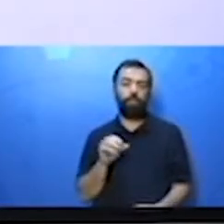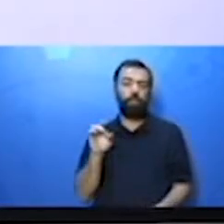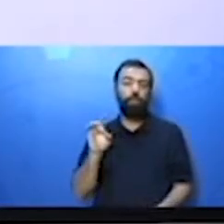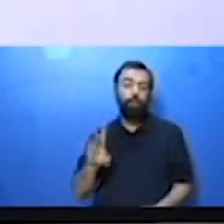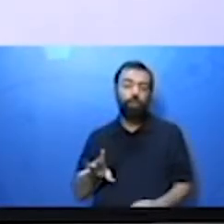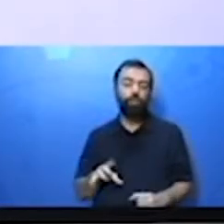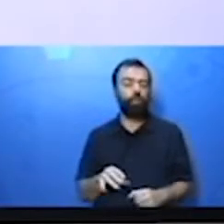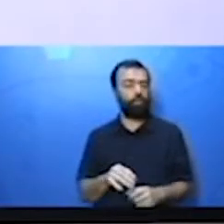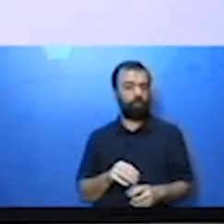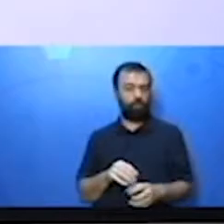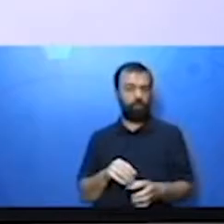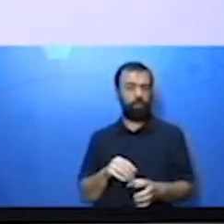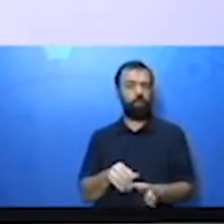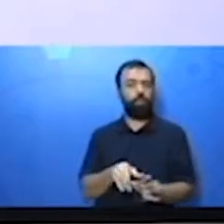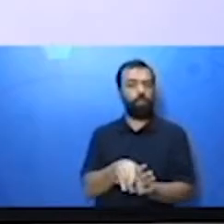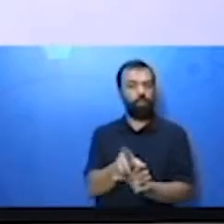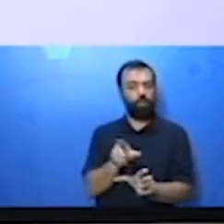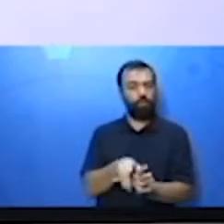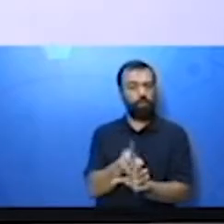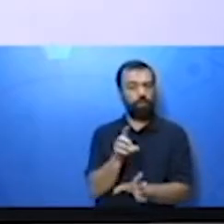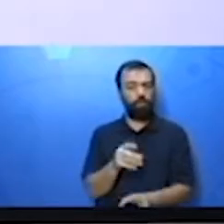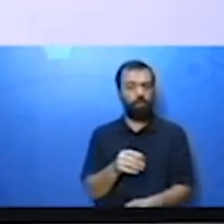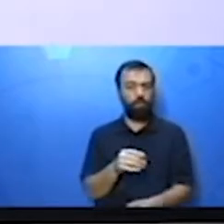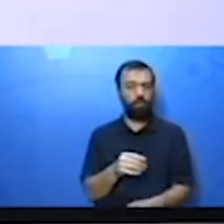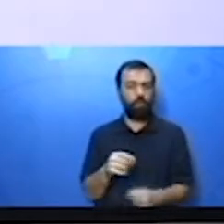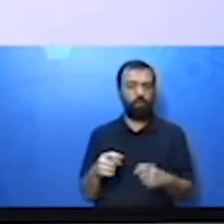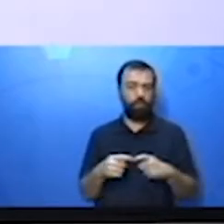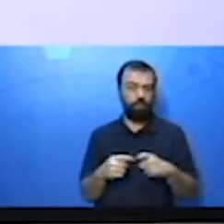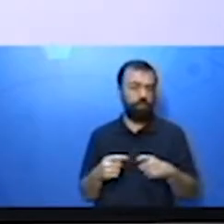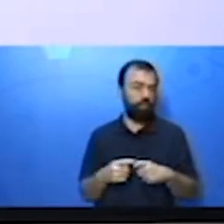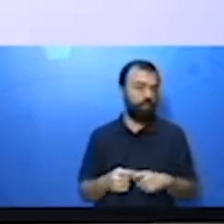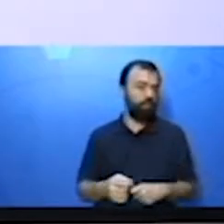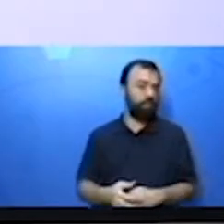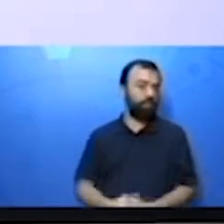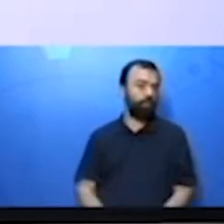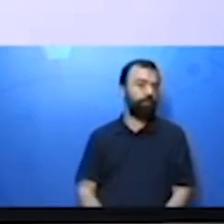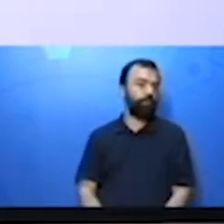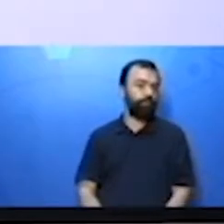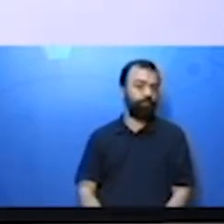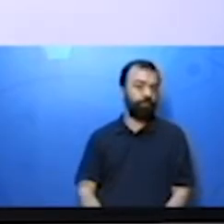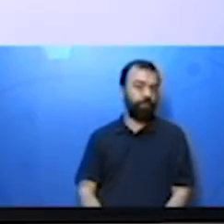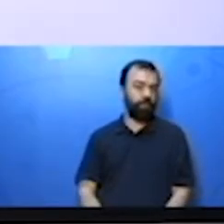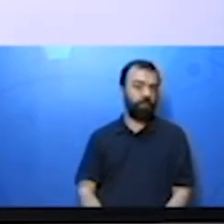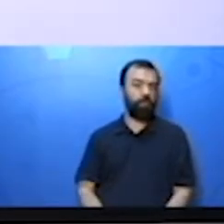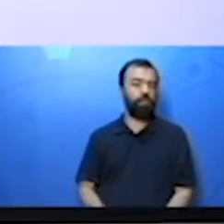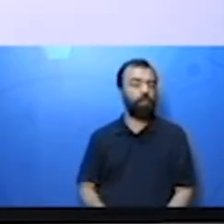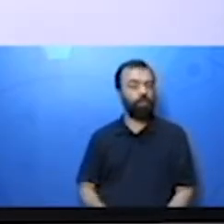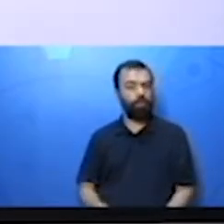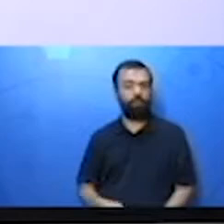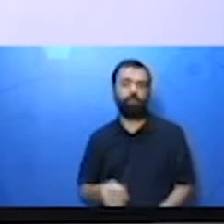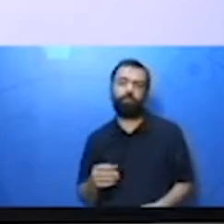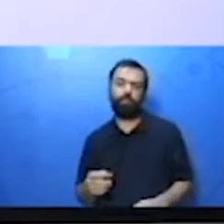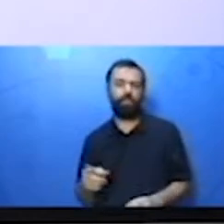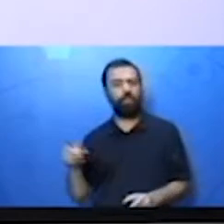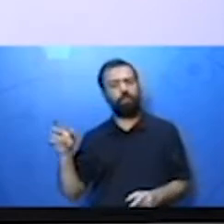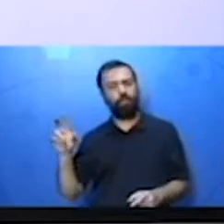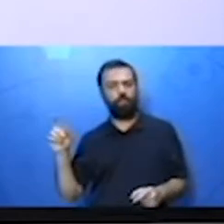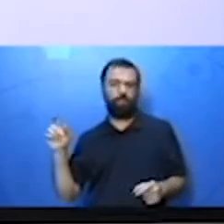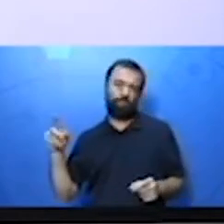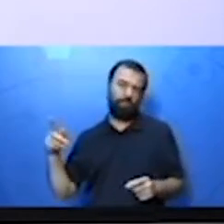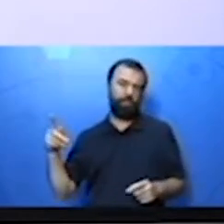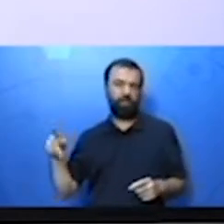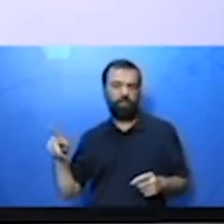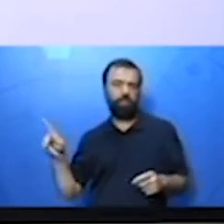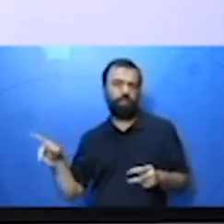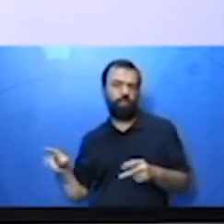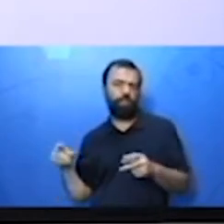vez falando, não é ir na farmácia e comprar e tomar. Para mim foi bom, para o meu vizinho foi bom, para fulano e